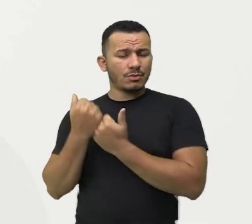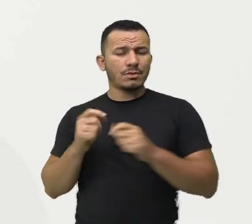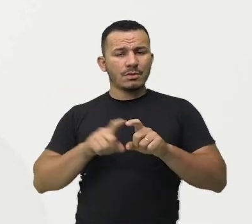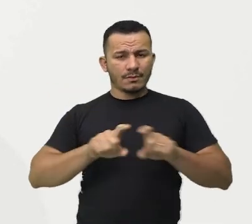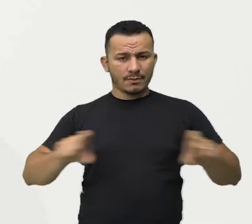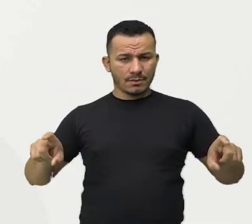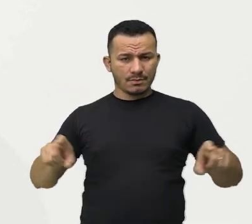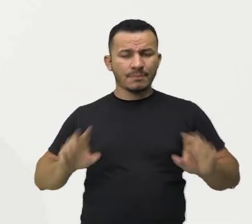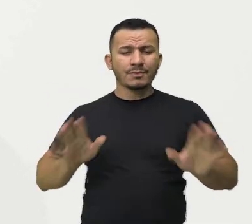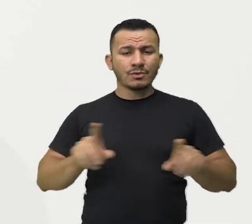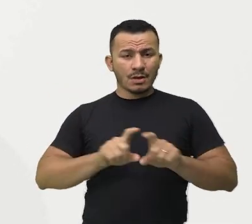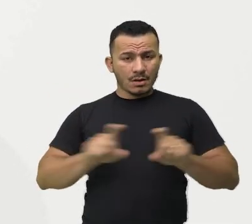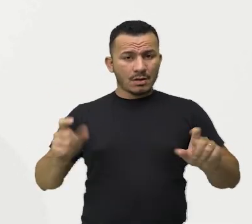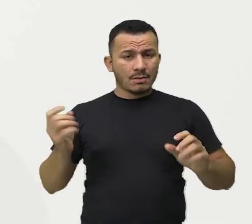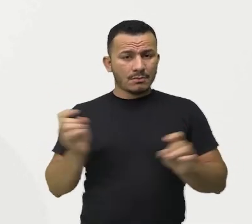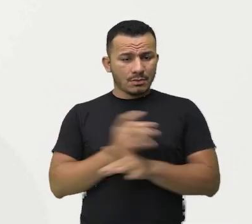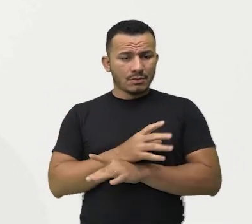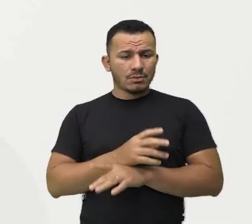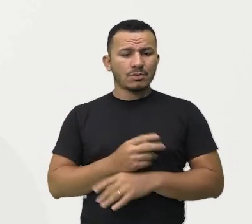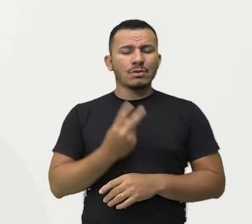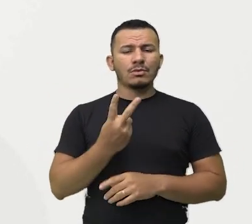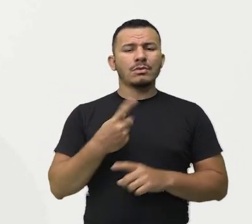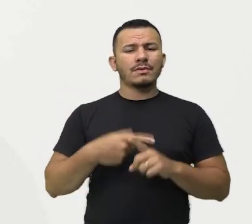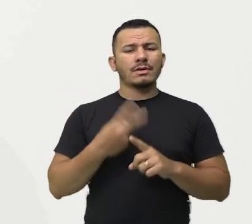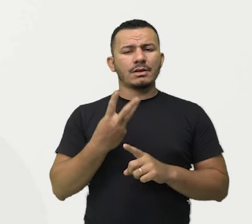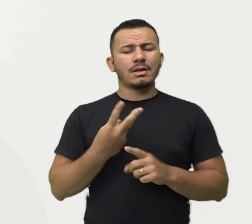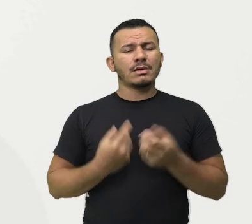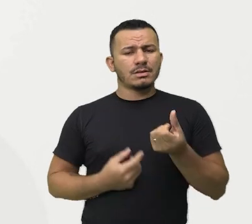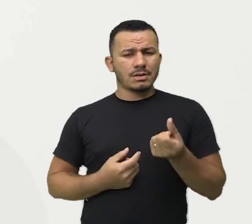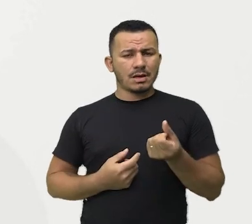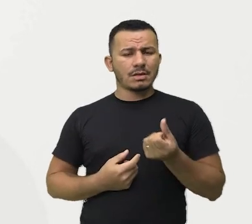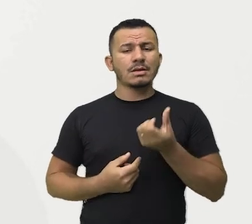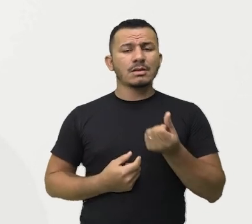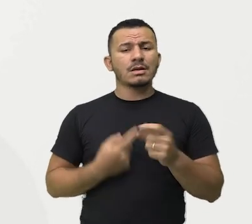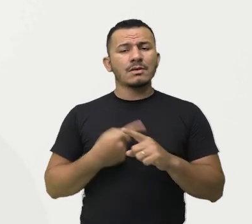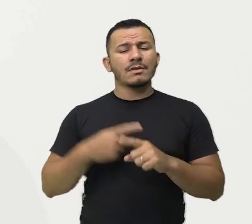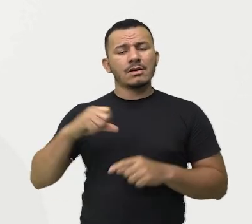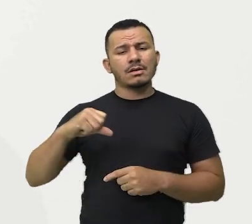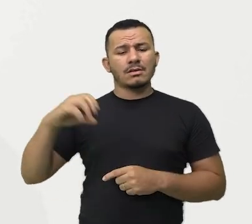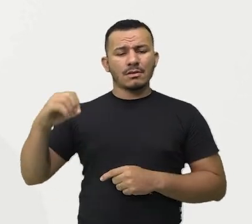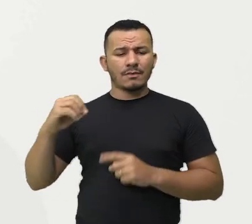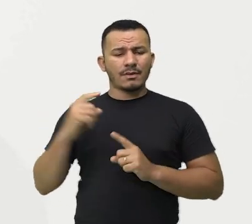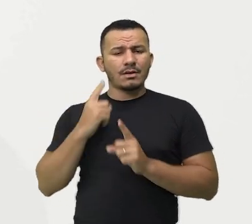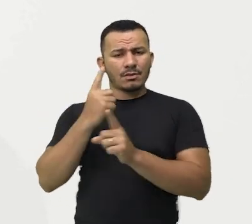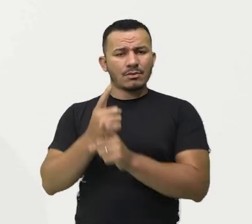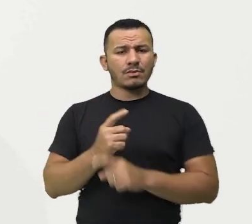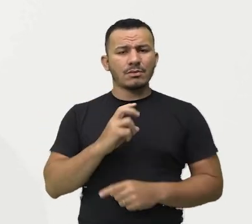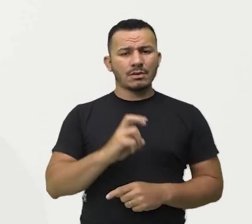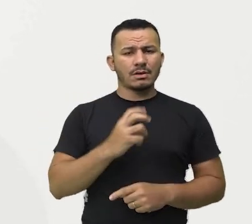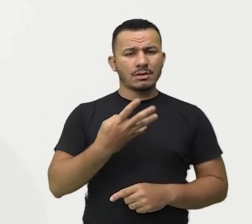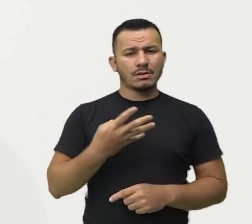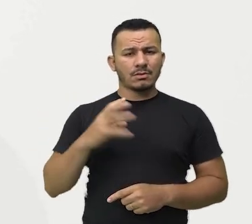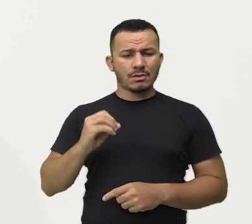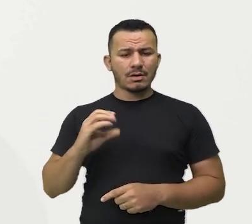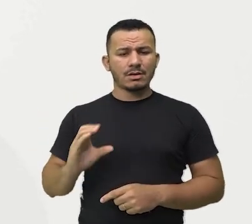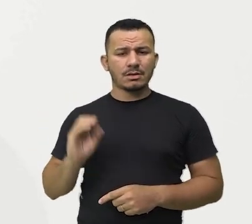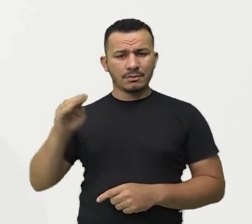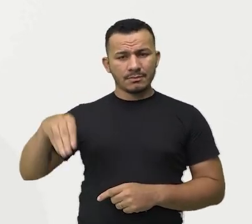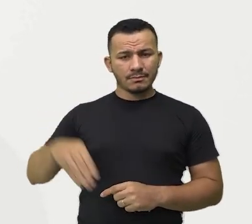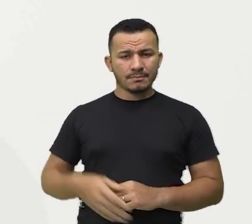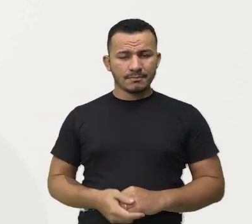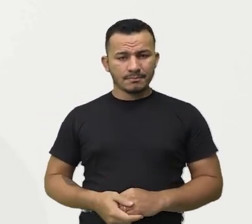Por isso a gente substituiu. Então, feita a substituição, ficou 2 vezes 3, que é 6. 6 vezes 90, nós temos